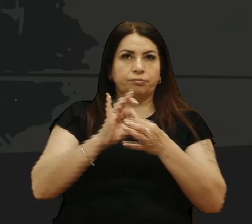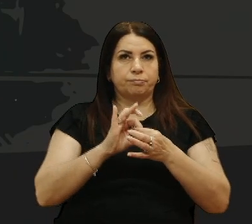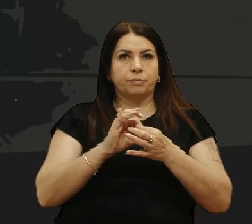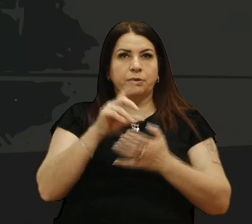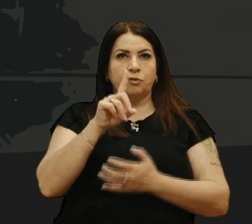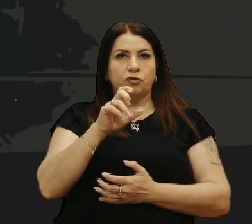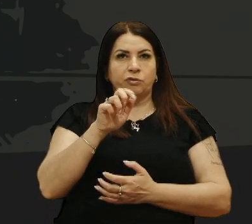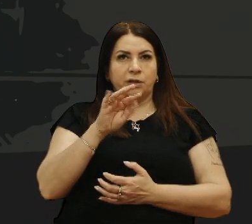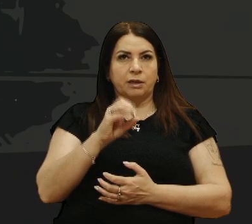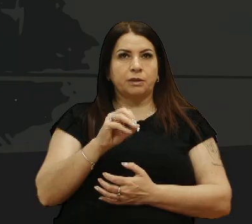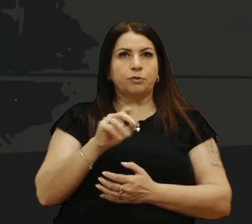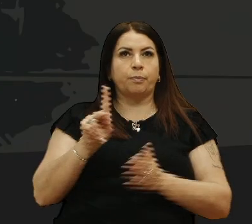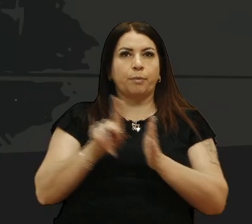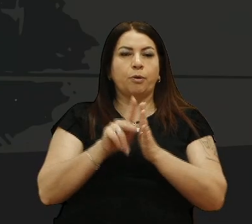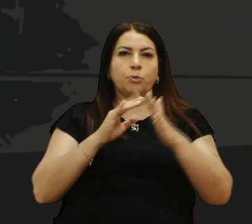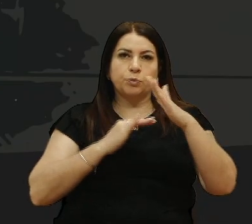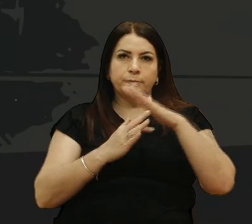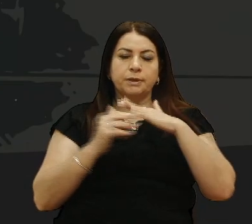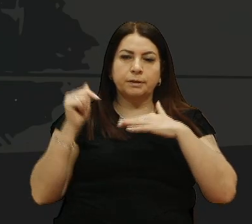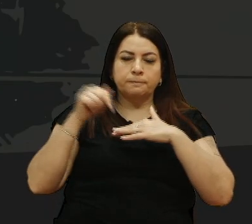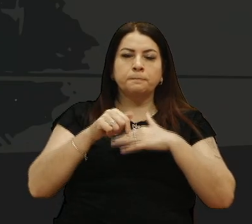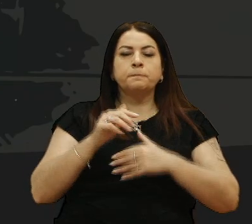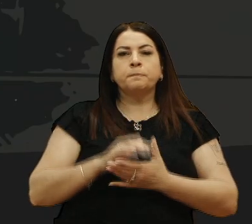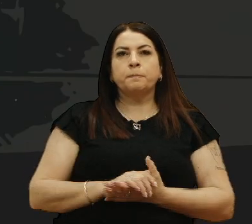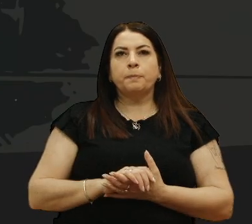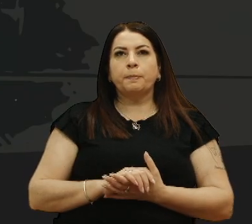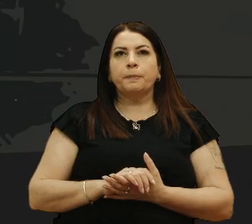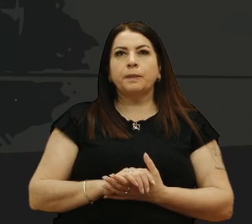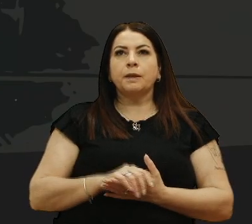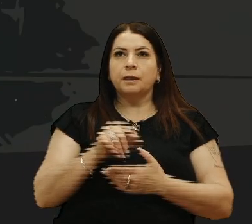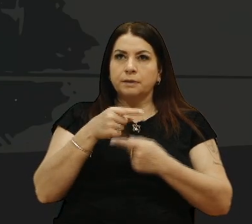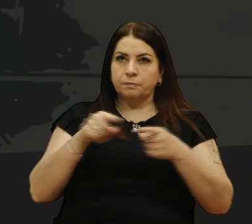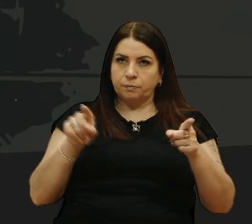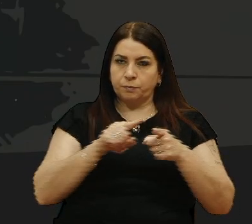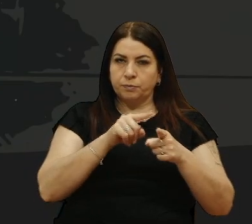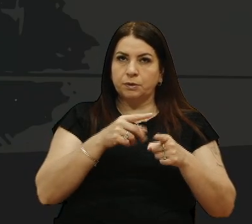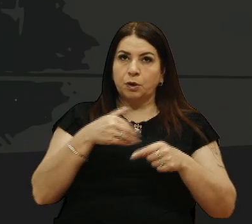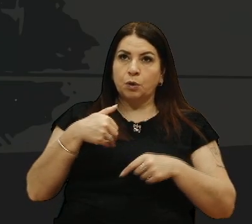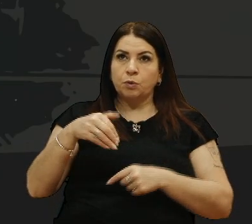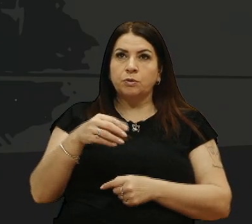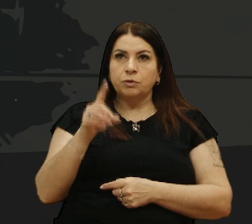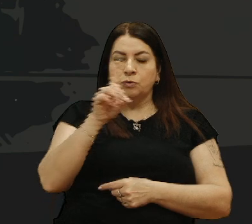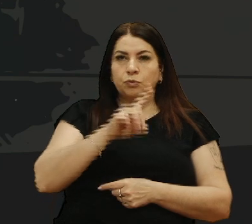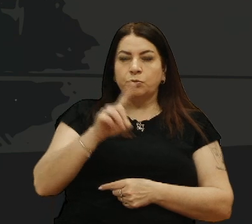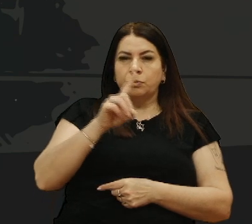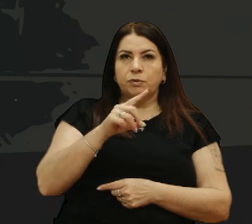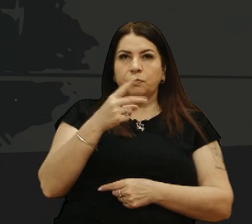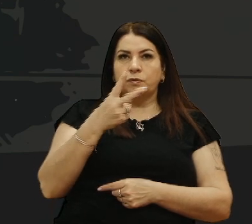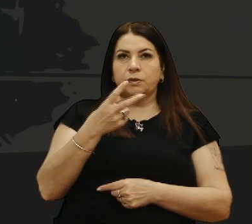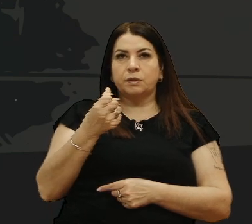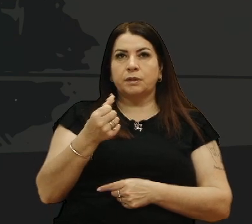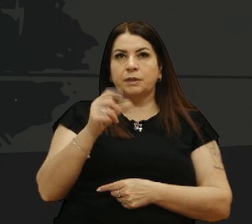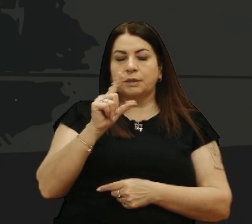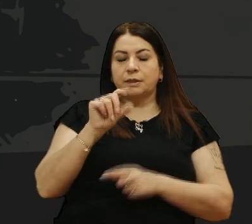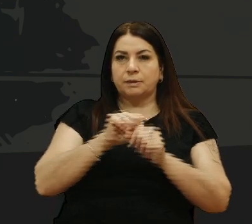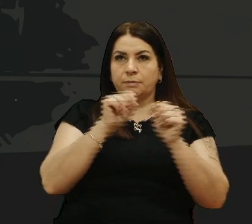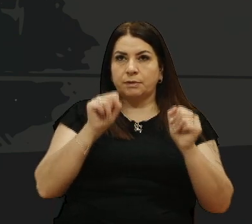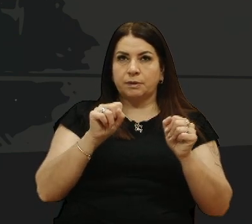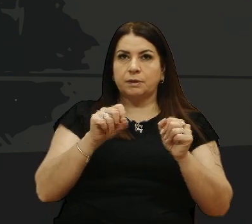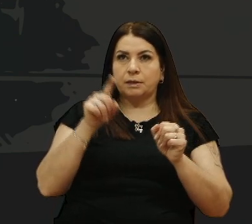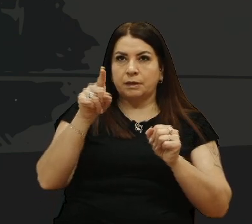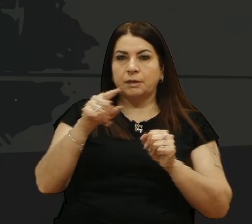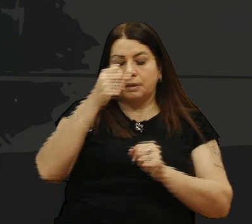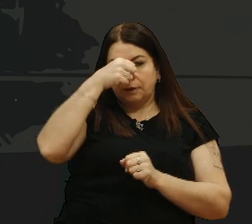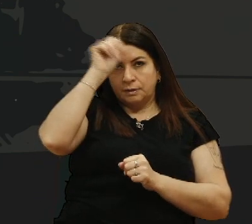dialetos trazidos pelos imigrantes. O concerto acontece neste domingo, dia 26, às 10 horas, no Centro Cívico